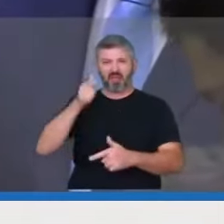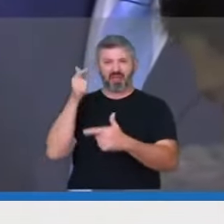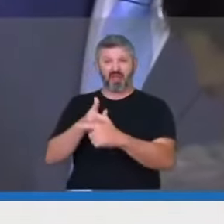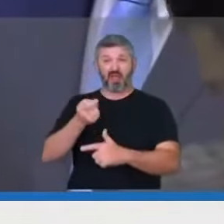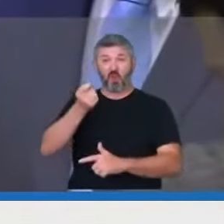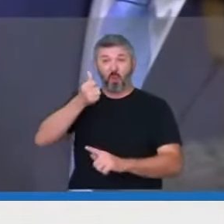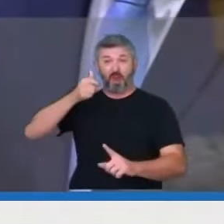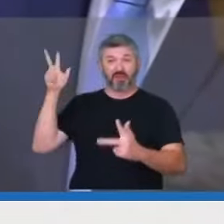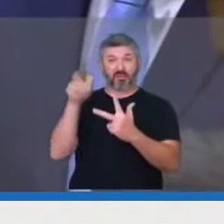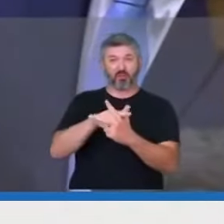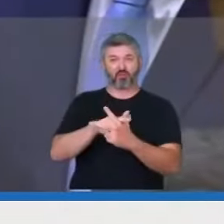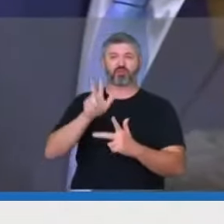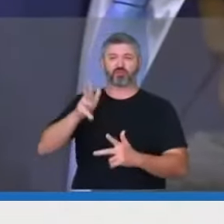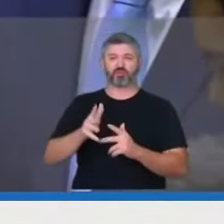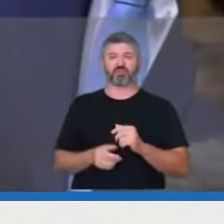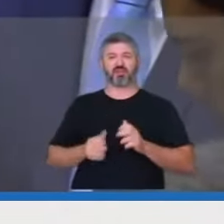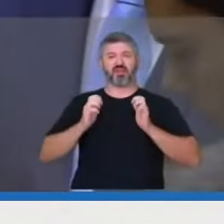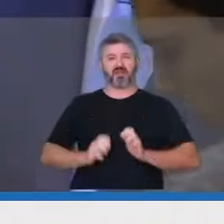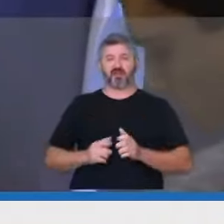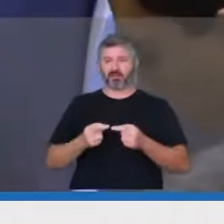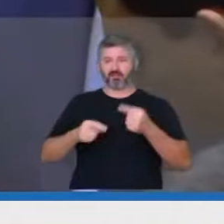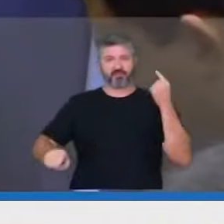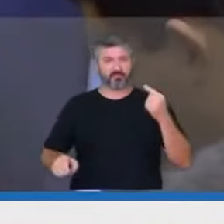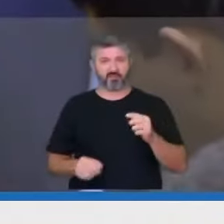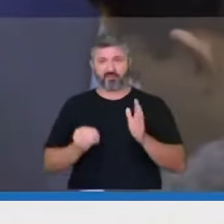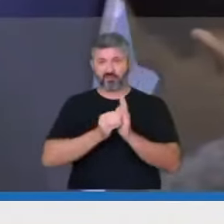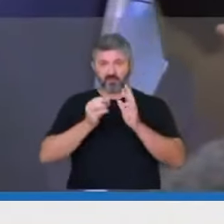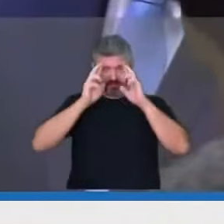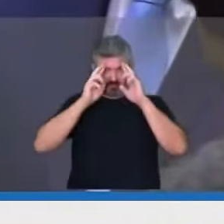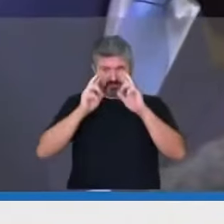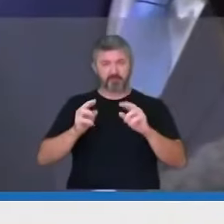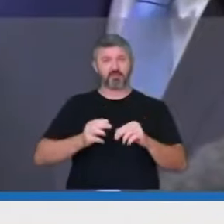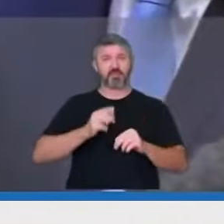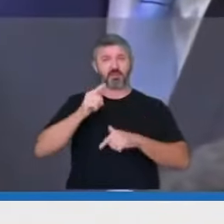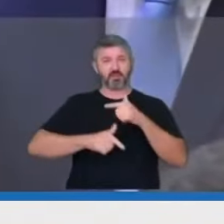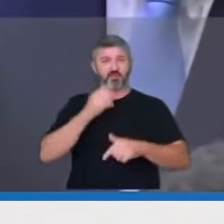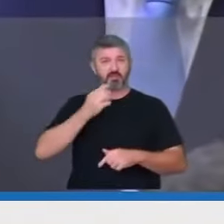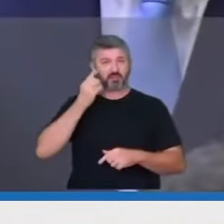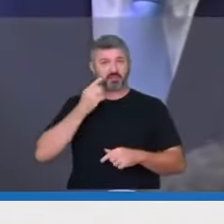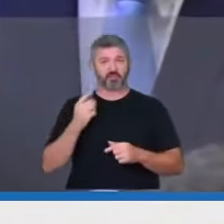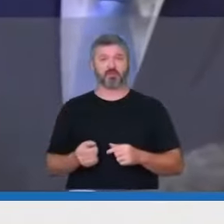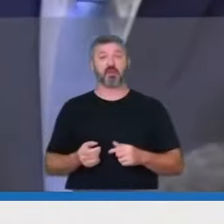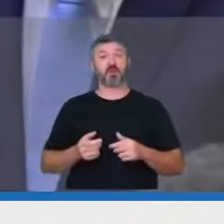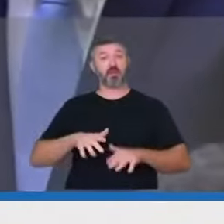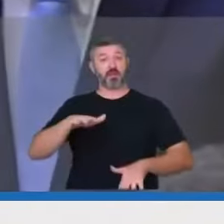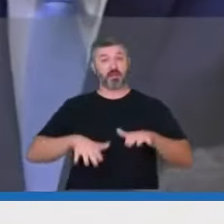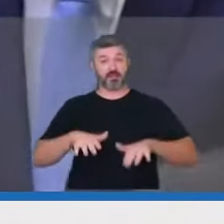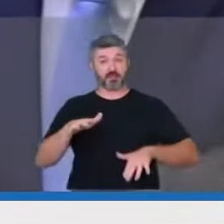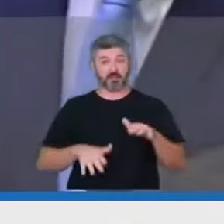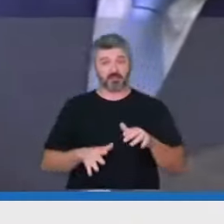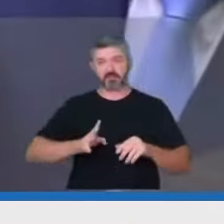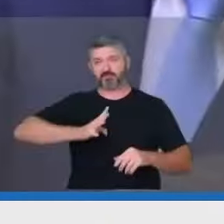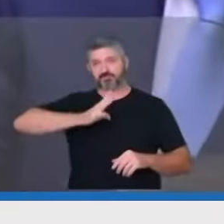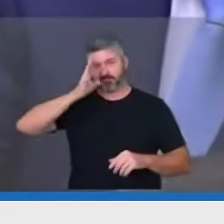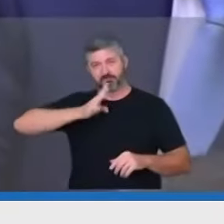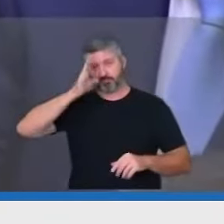Republicanos da Paraíba, antes do comentário de Nelson Kobayashi. Acompanhe. Falta de respeito ao mandato parlamentar e muitas vezes exagerando